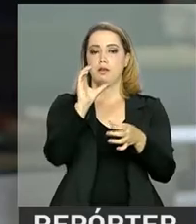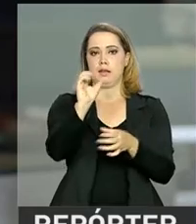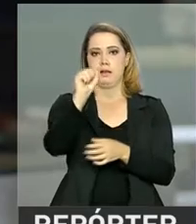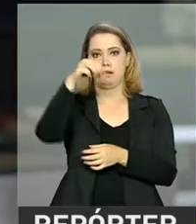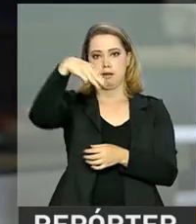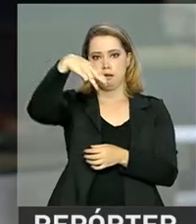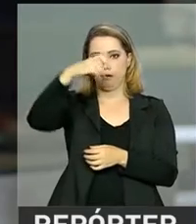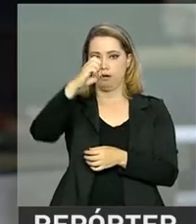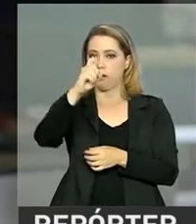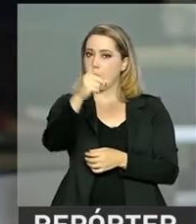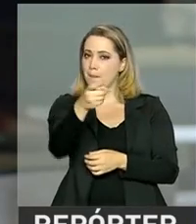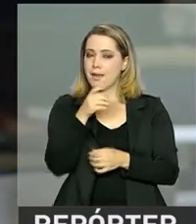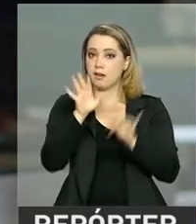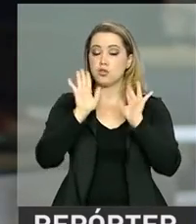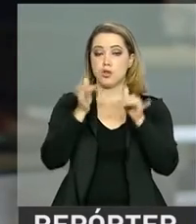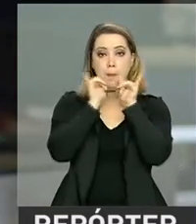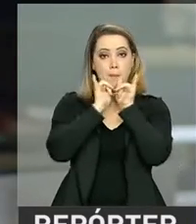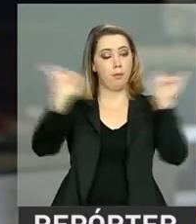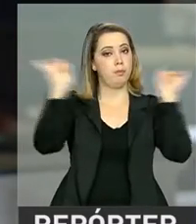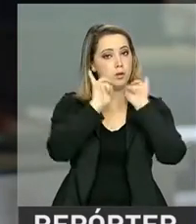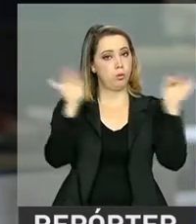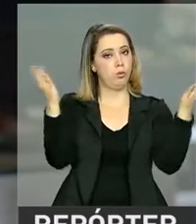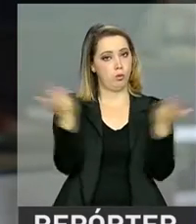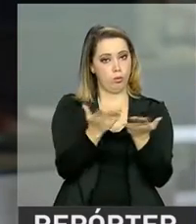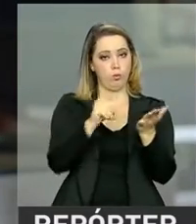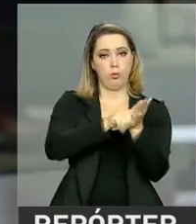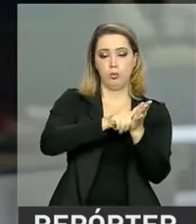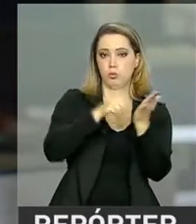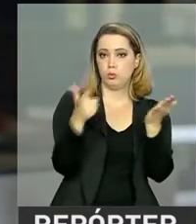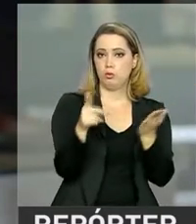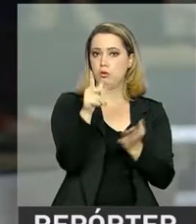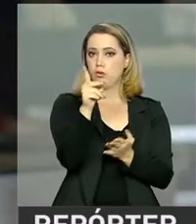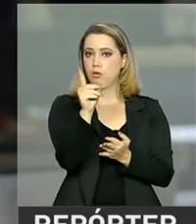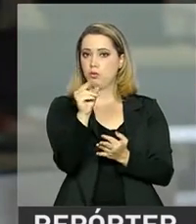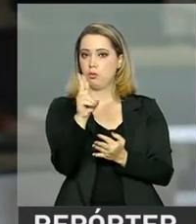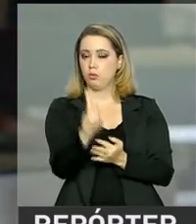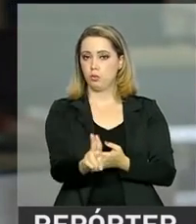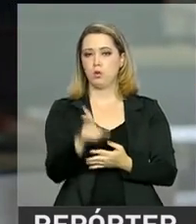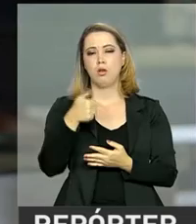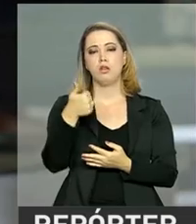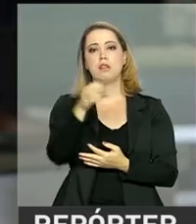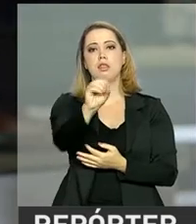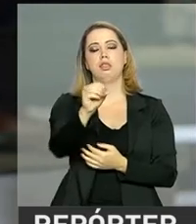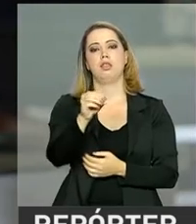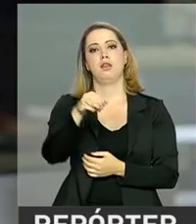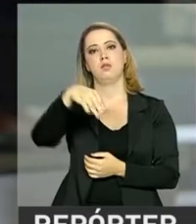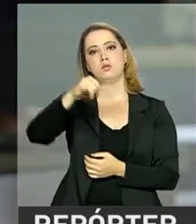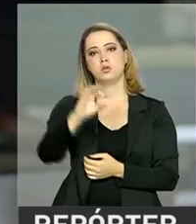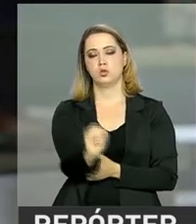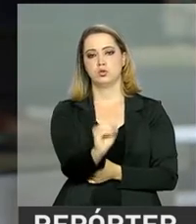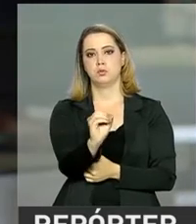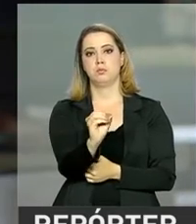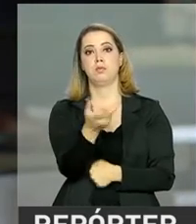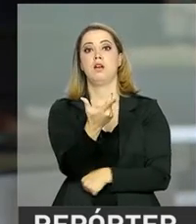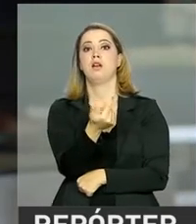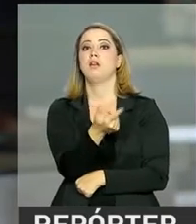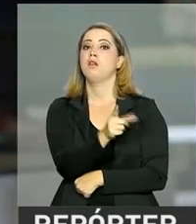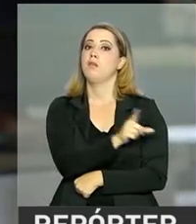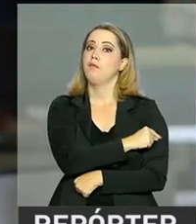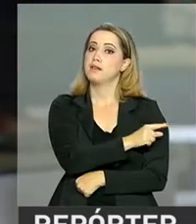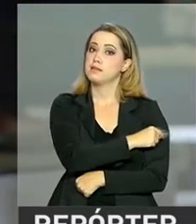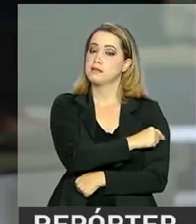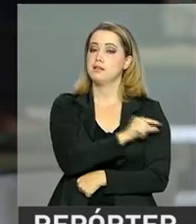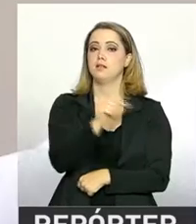foi publicada no diário oficial da união de hoje e vale a partir do dia 10 de maio para a vacina contra hepatite a